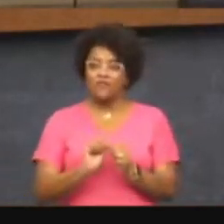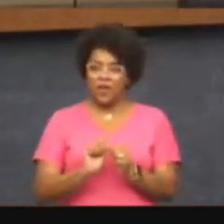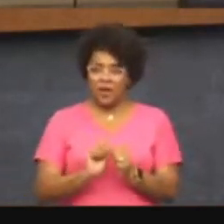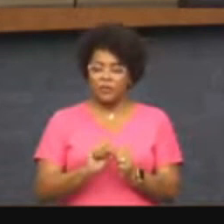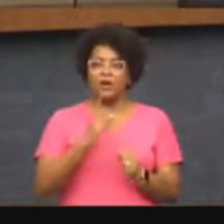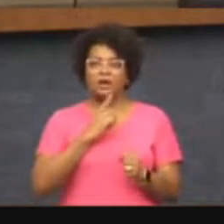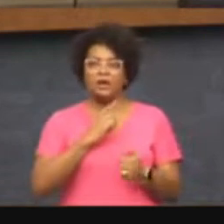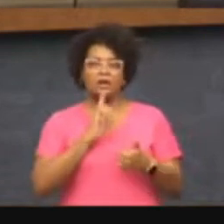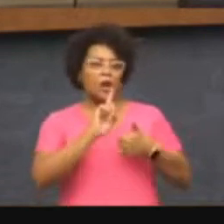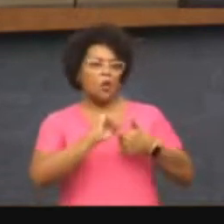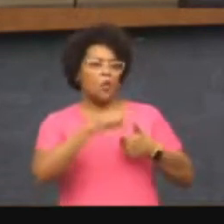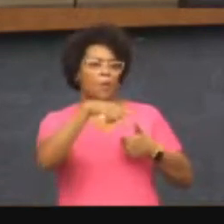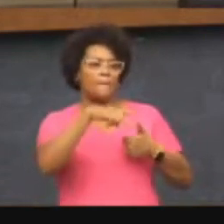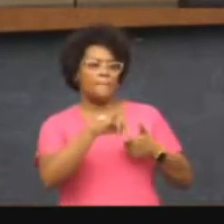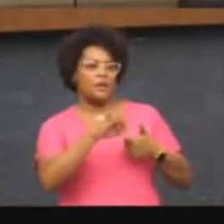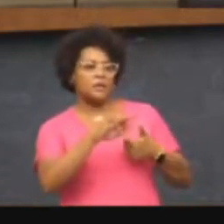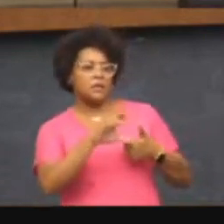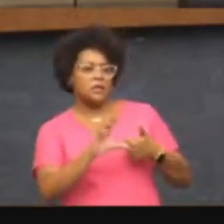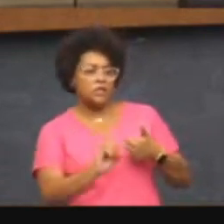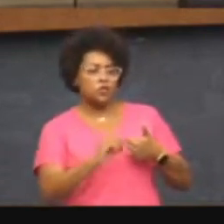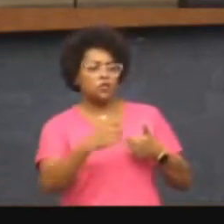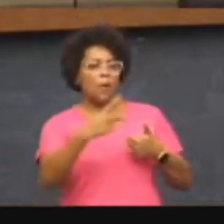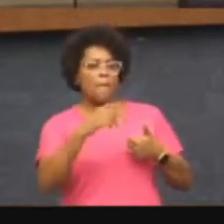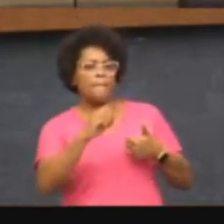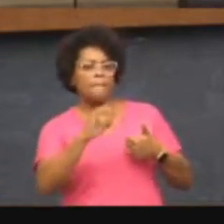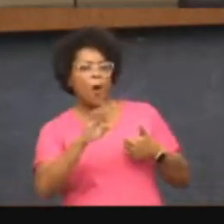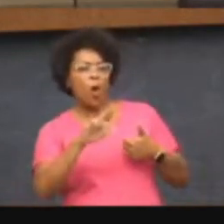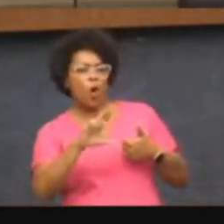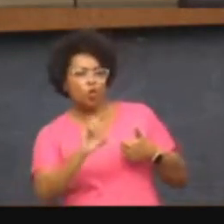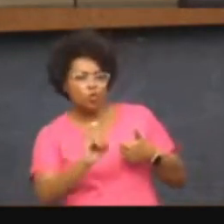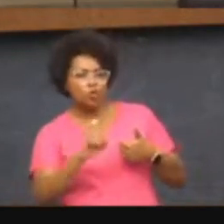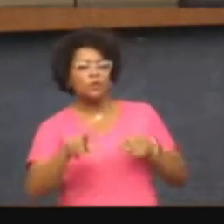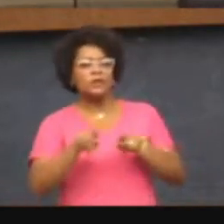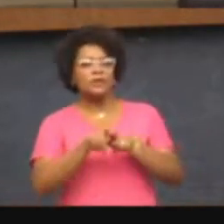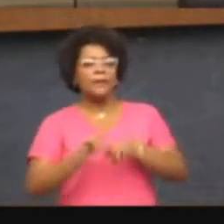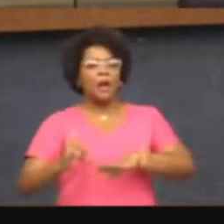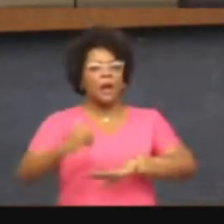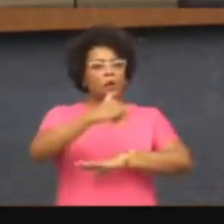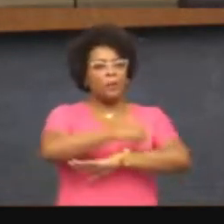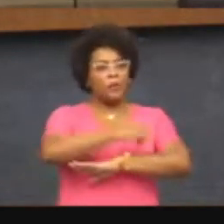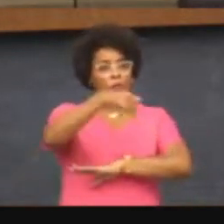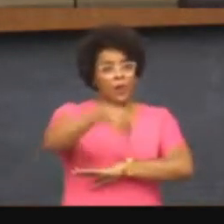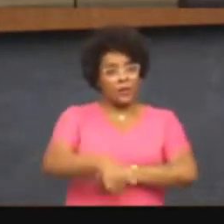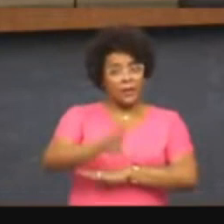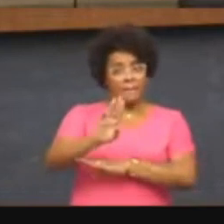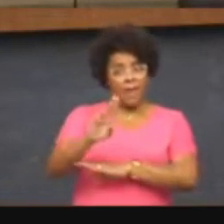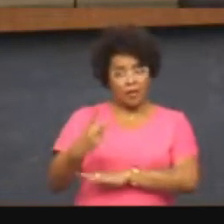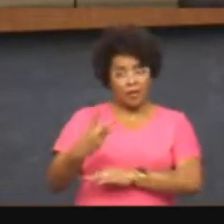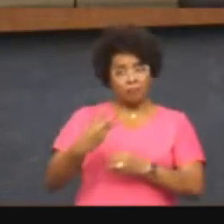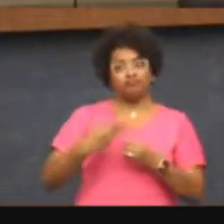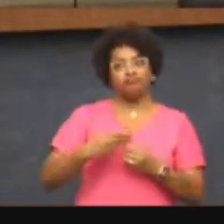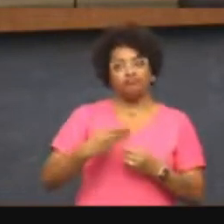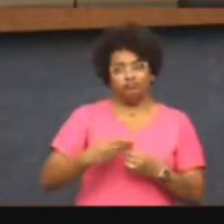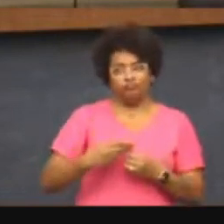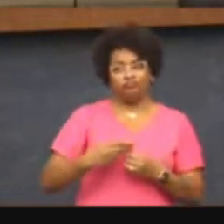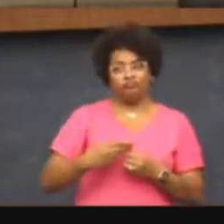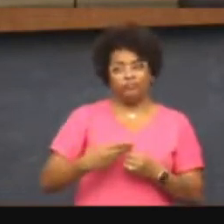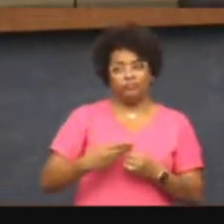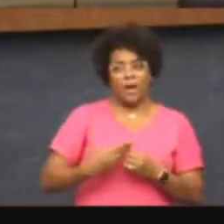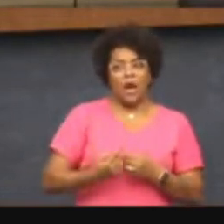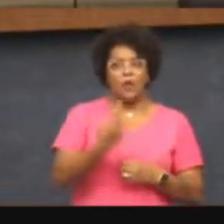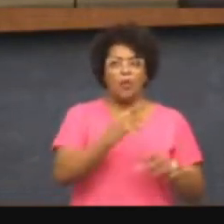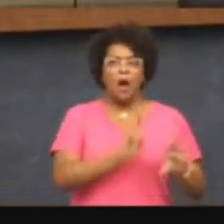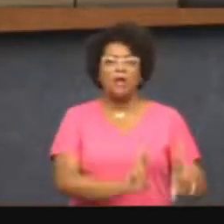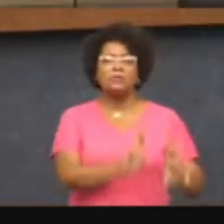ministro de Portos e Aeroportos, o Ministério de Portos e Aeroportos, e o município de Belo Horizonte. E uma das tarefas do município é de proteger